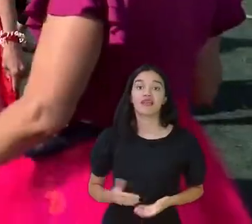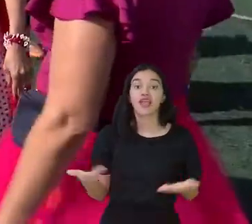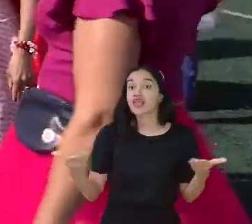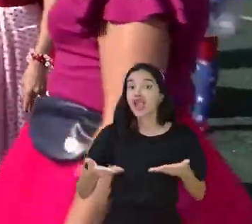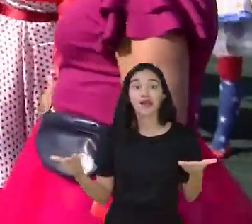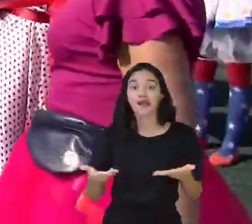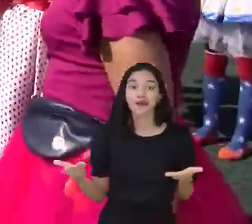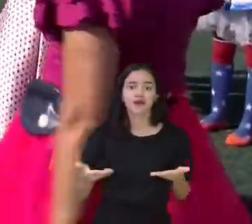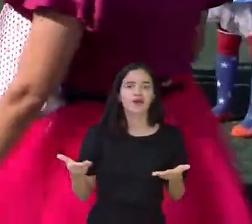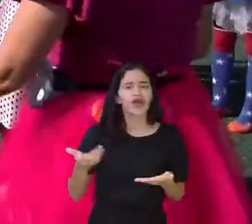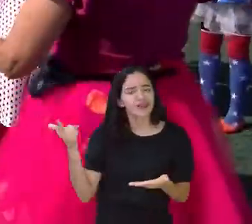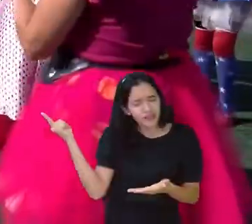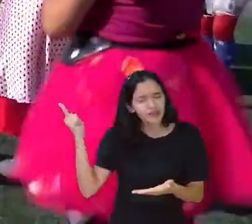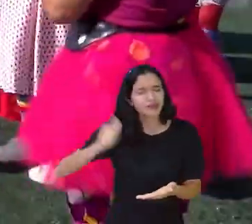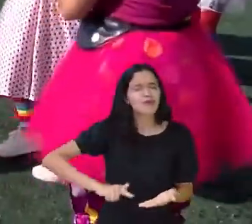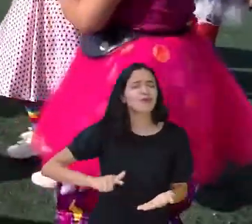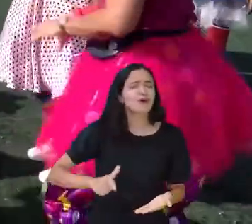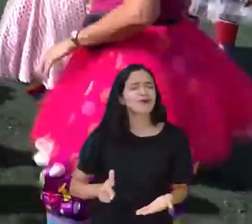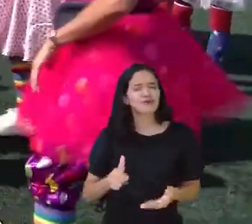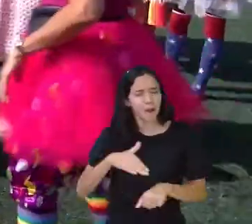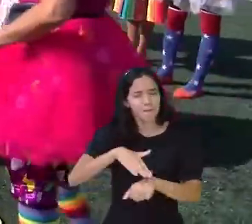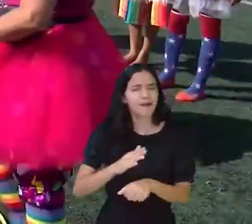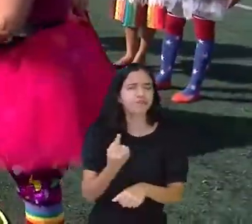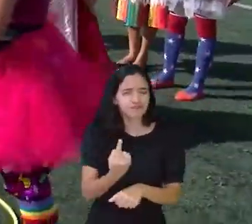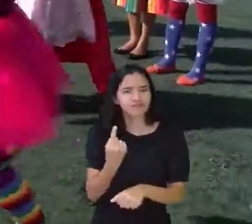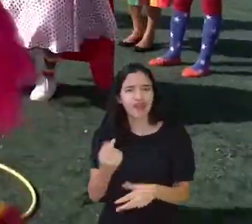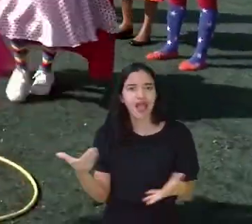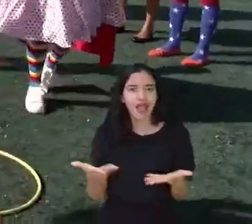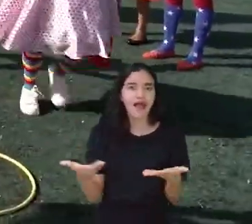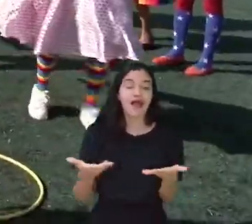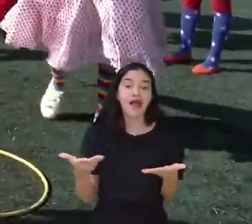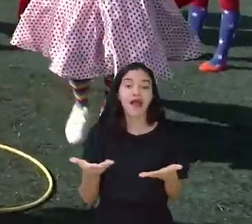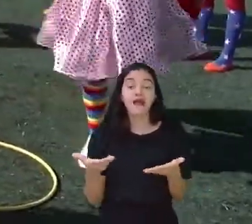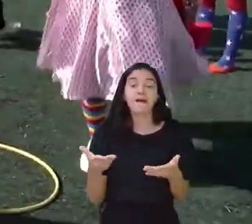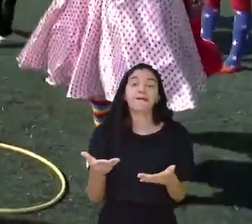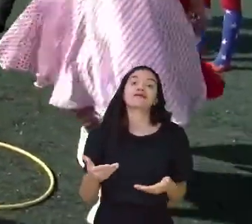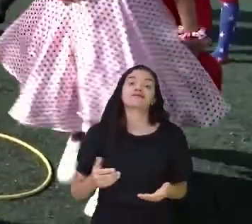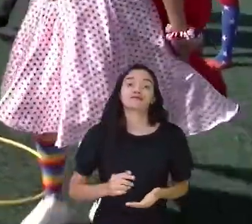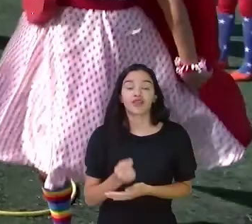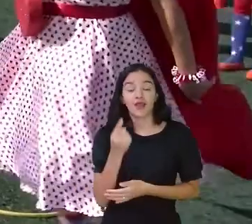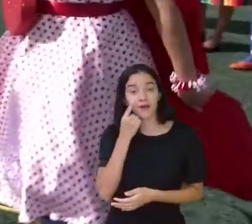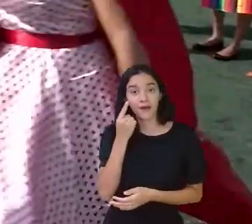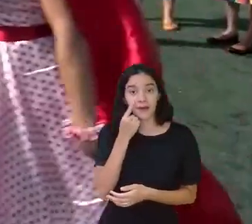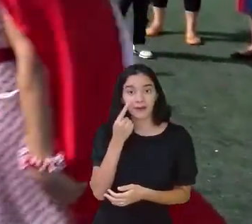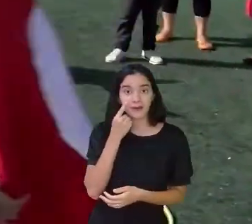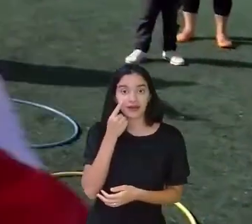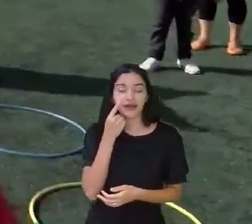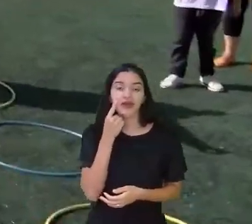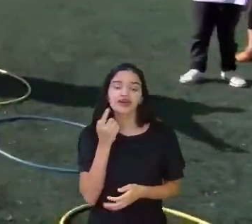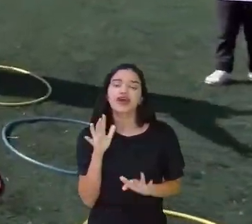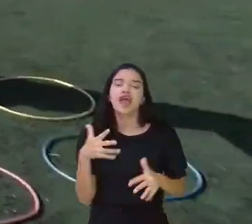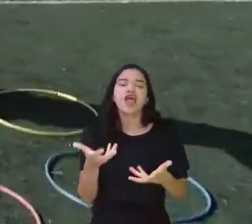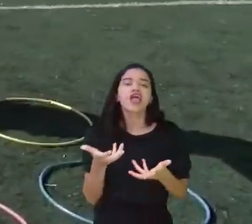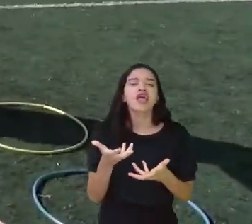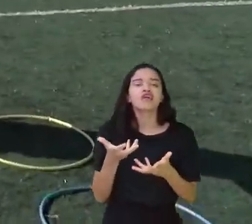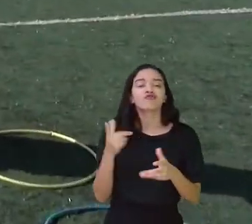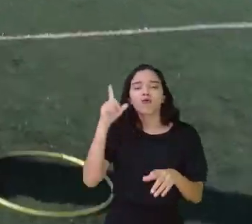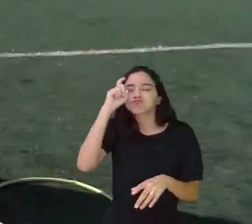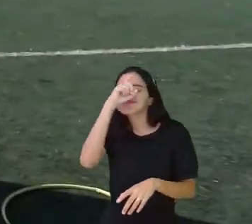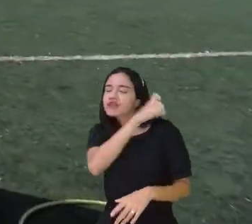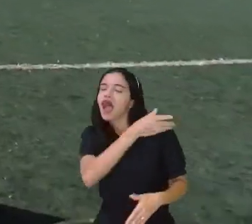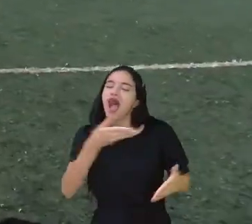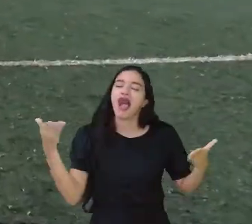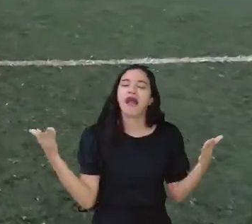E agora? Bora de novo, né? Mais uma! Só que agora! Mais uma! Eu vou